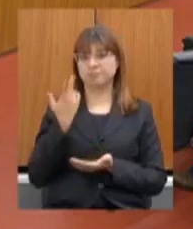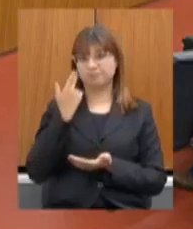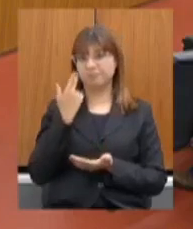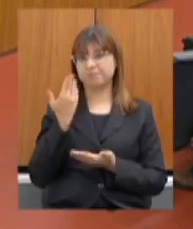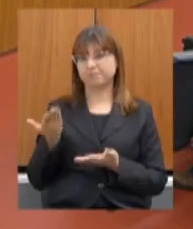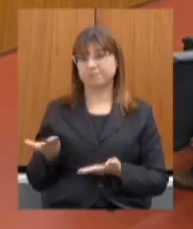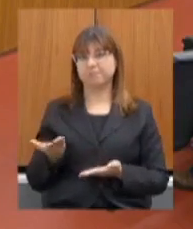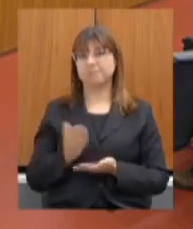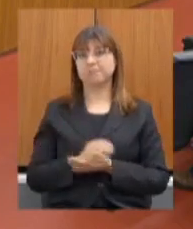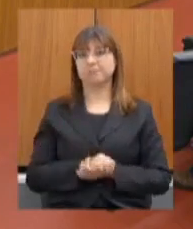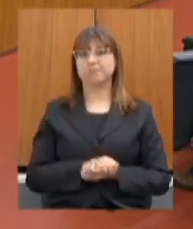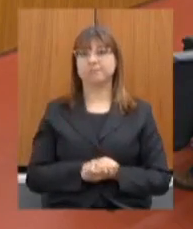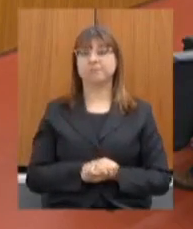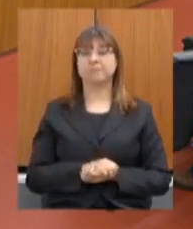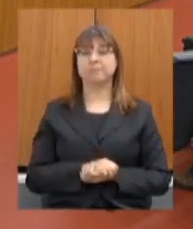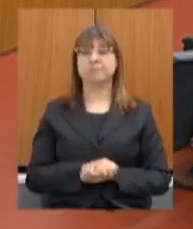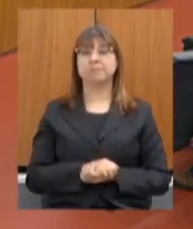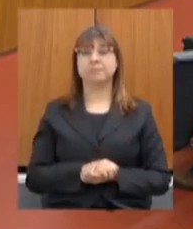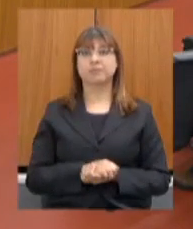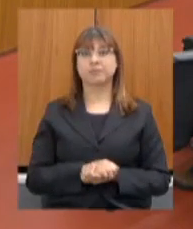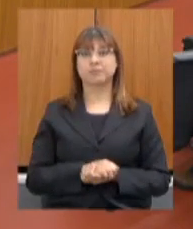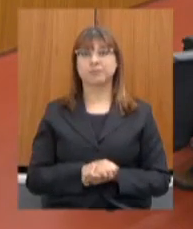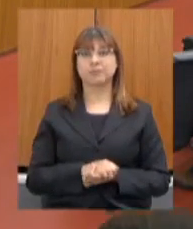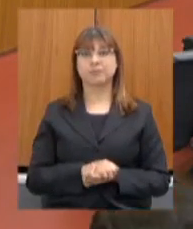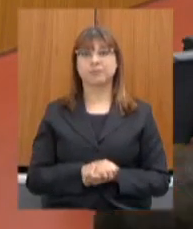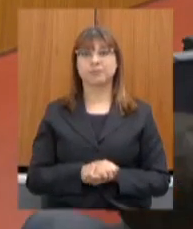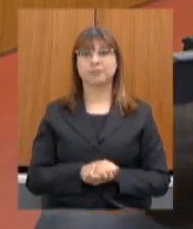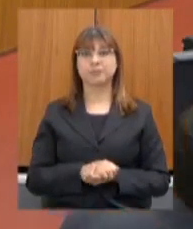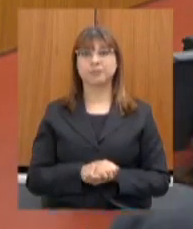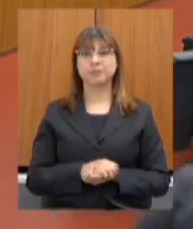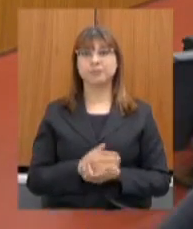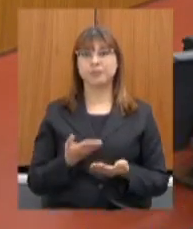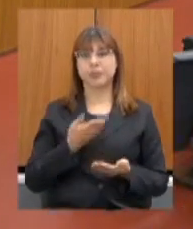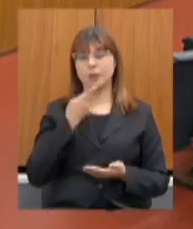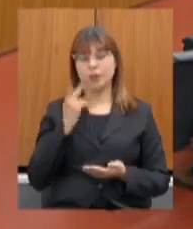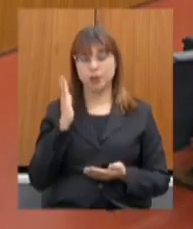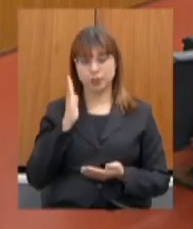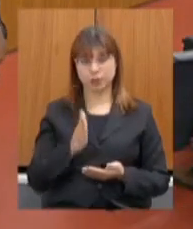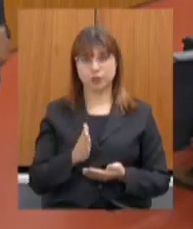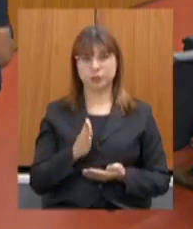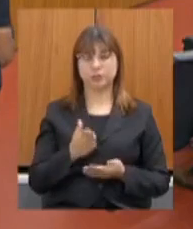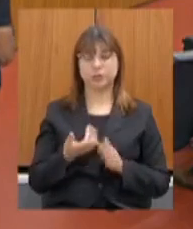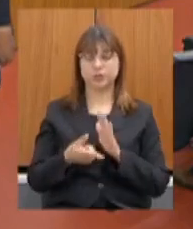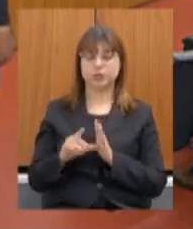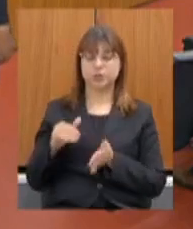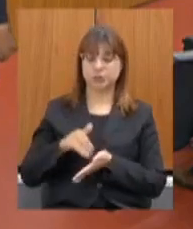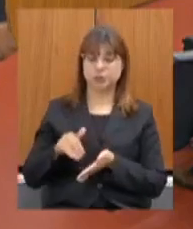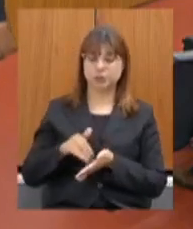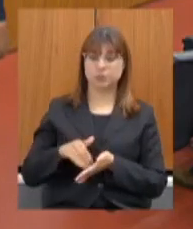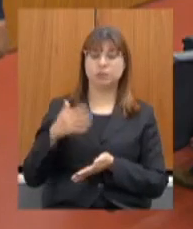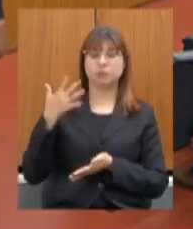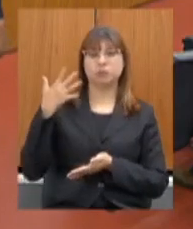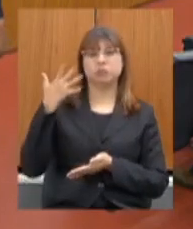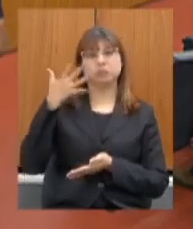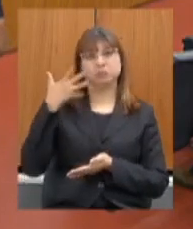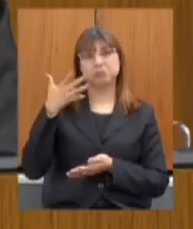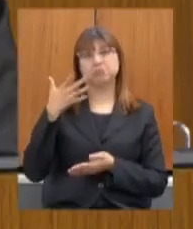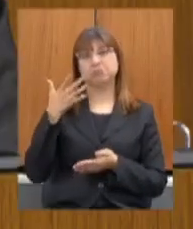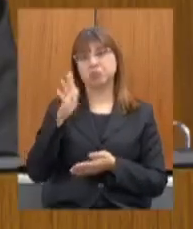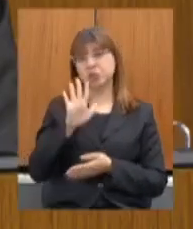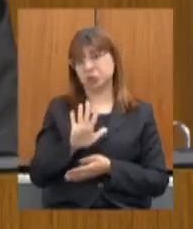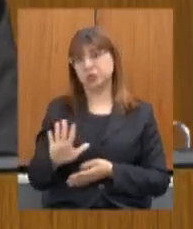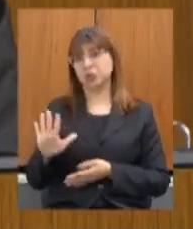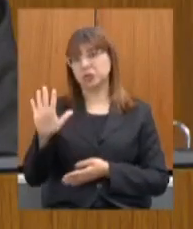uma marca desse deputado, nós vamos direto ao assunto. O secretário fez aqui uma exposição geral e